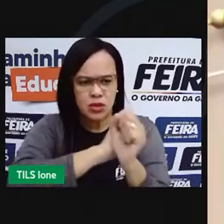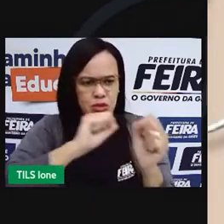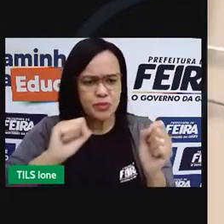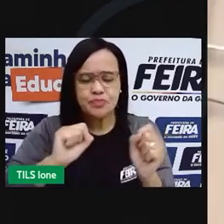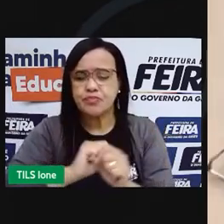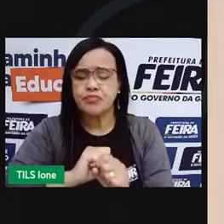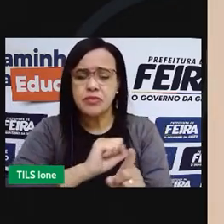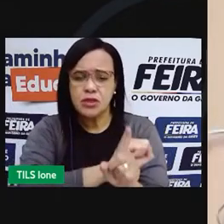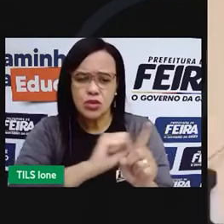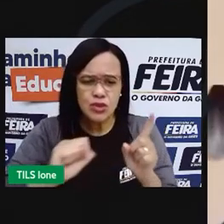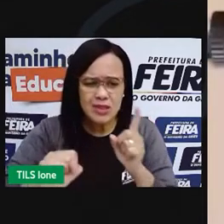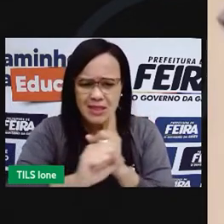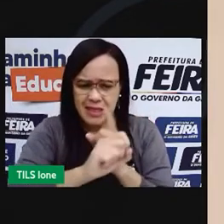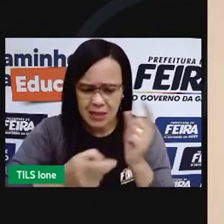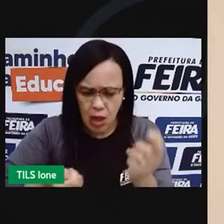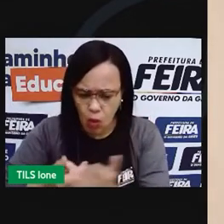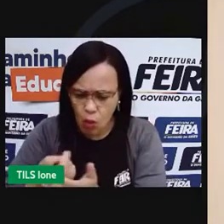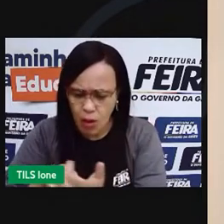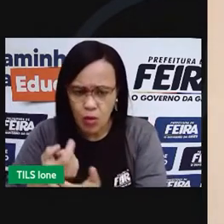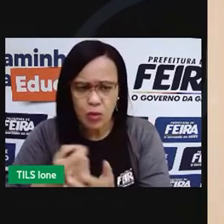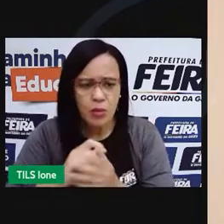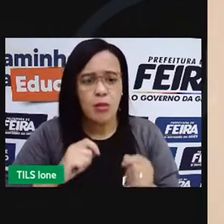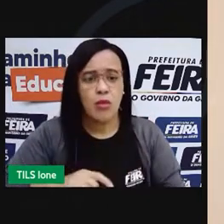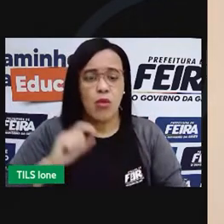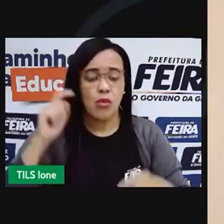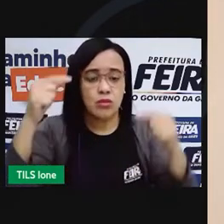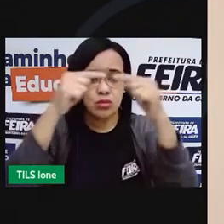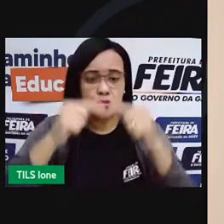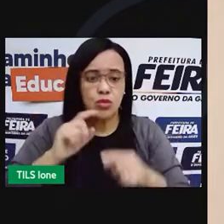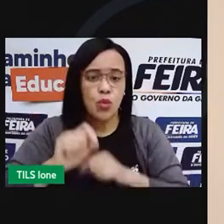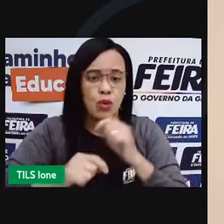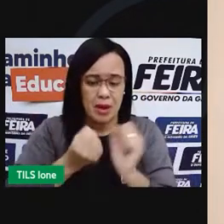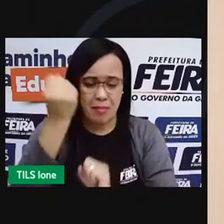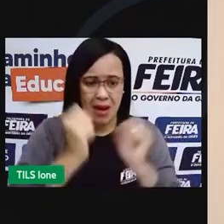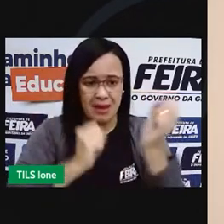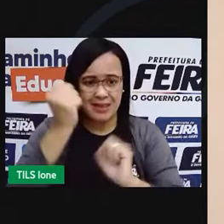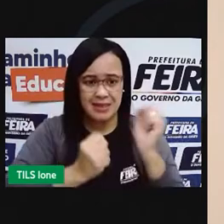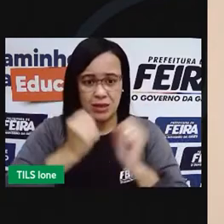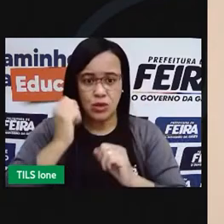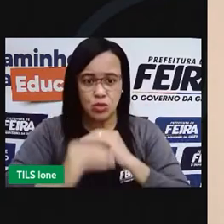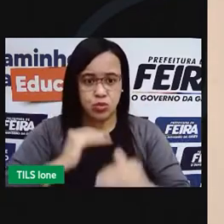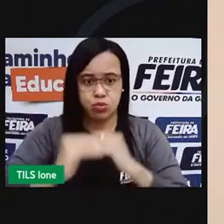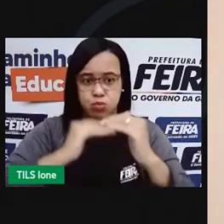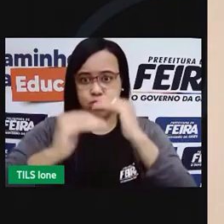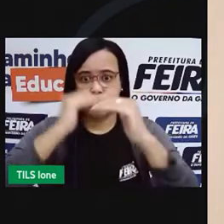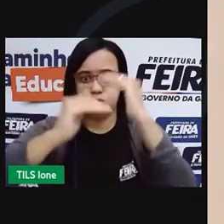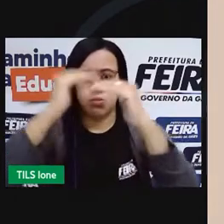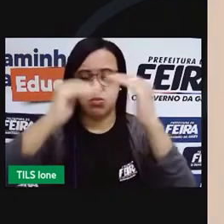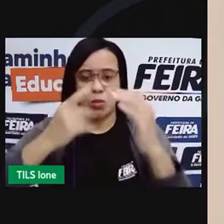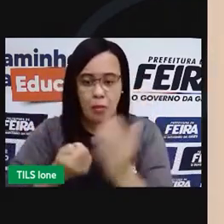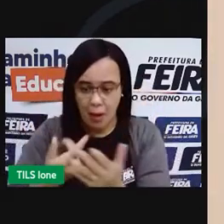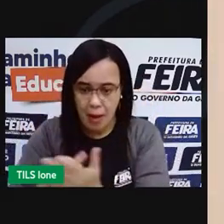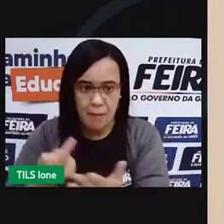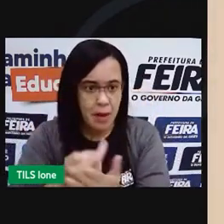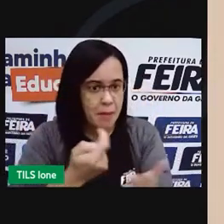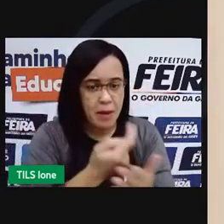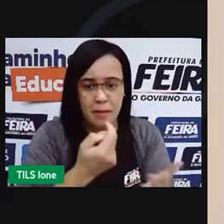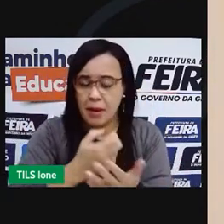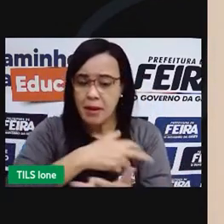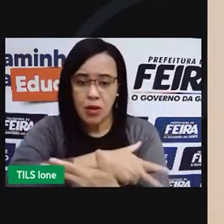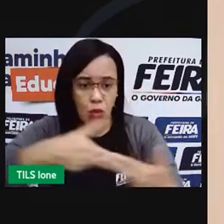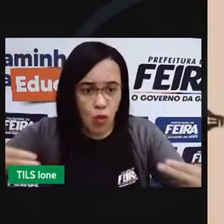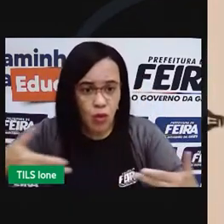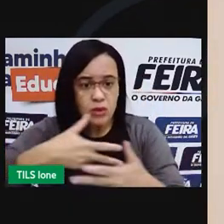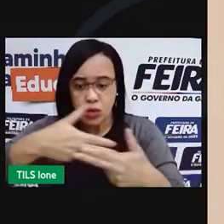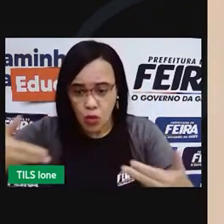máquina gigantesca. Para funcionar, usa recursos naturais para produzir coisas para serem consumidas e logo substituídas por